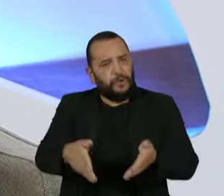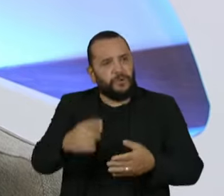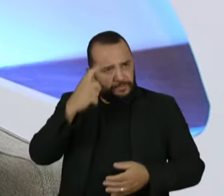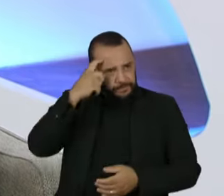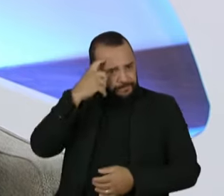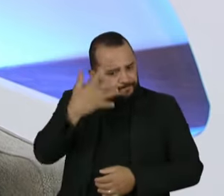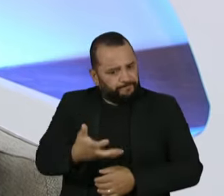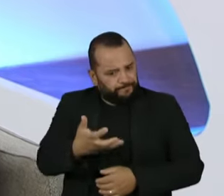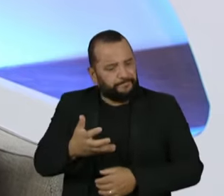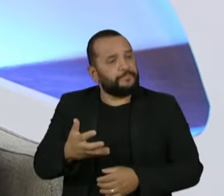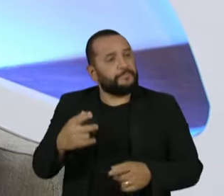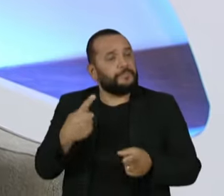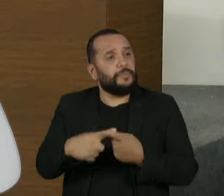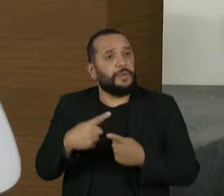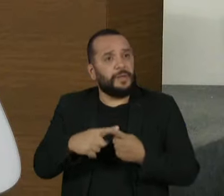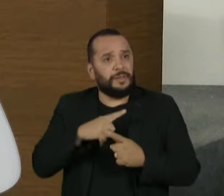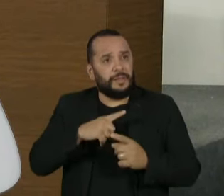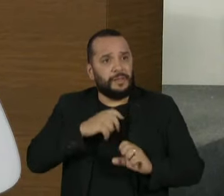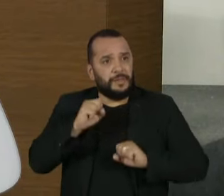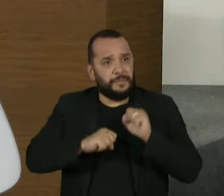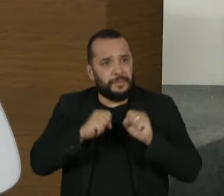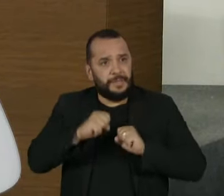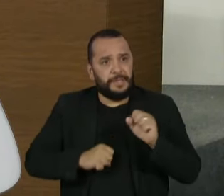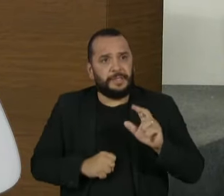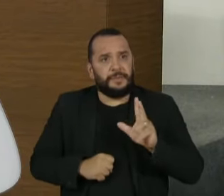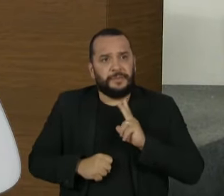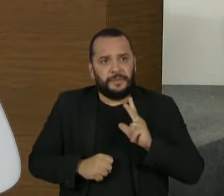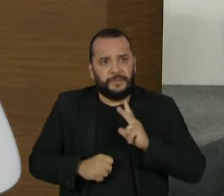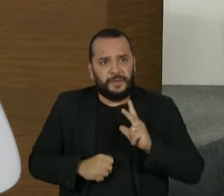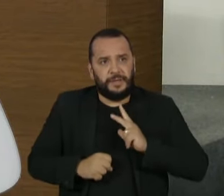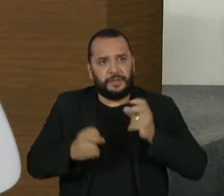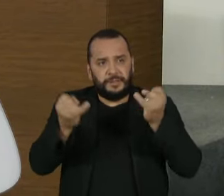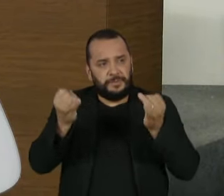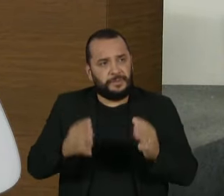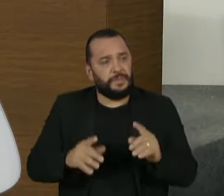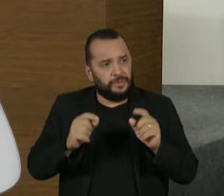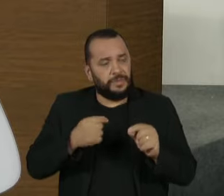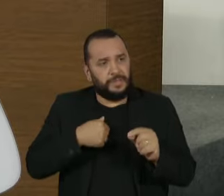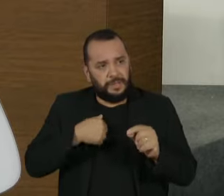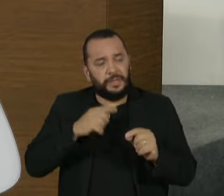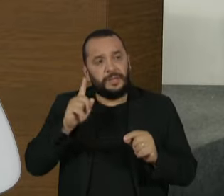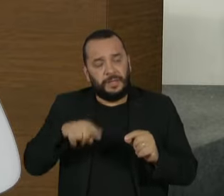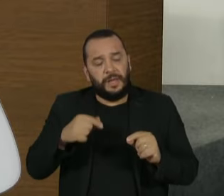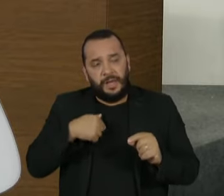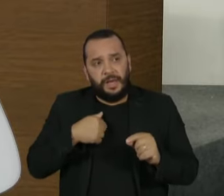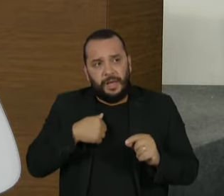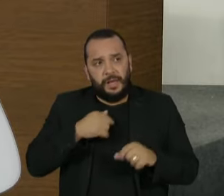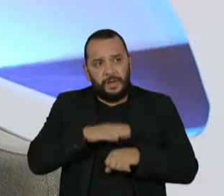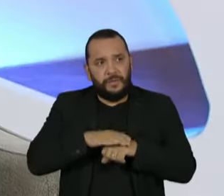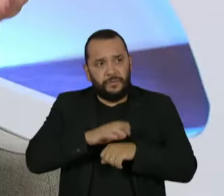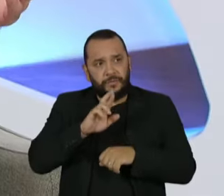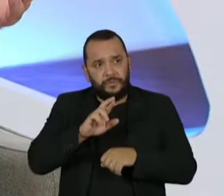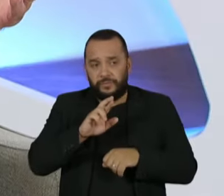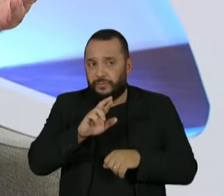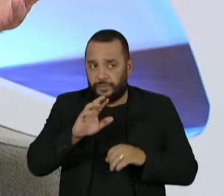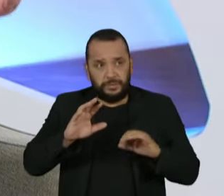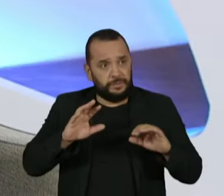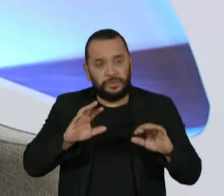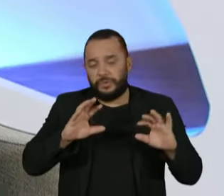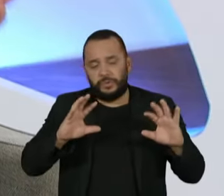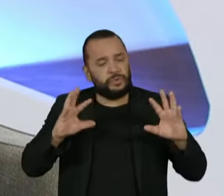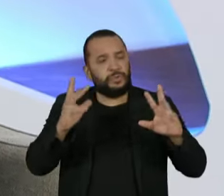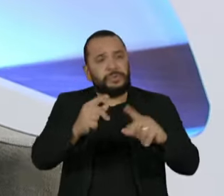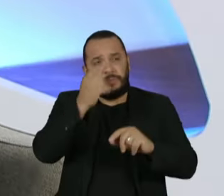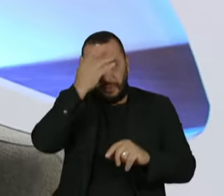significativa do que empresas privadas estão publicando como funções que o grande público para usar inclusive no mundo inteiro e gratuitamente